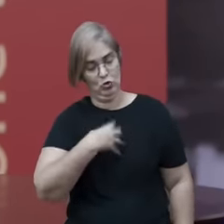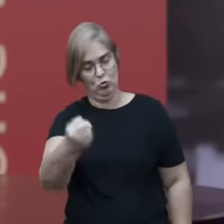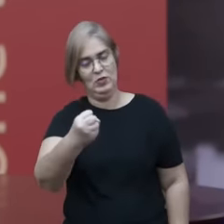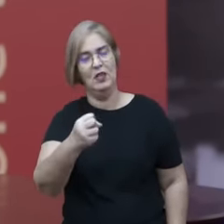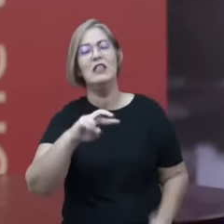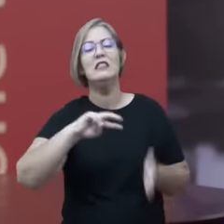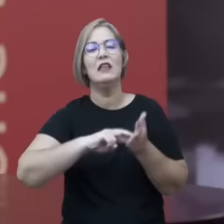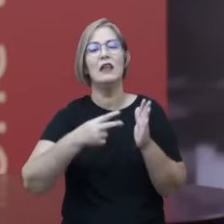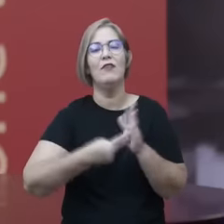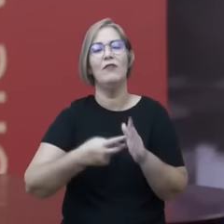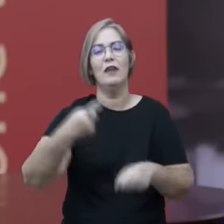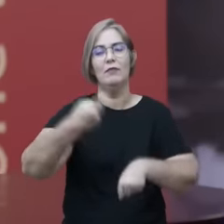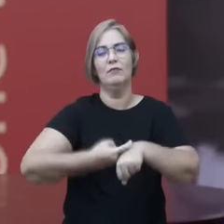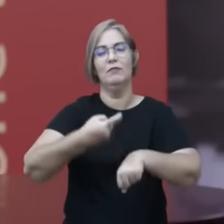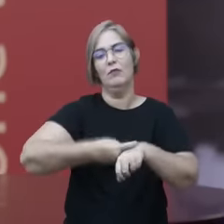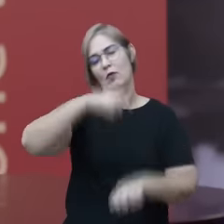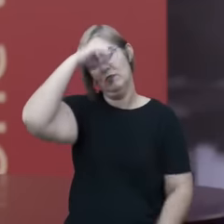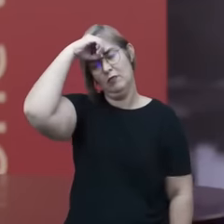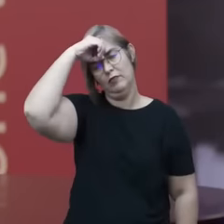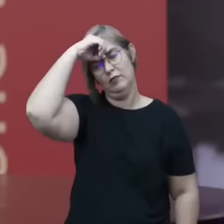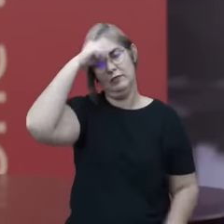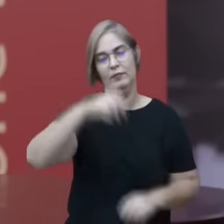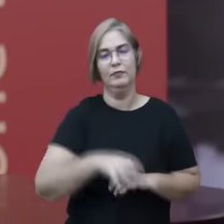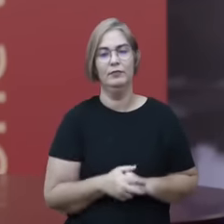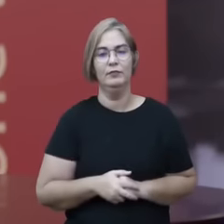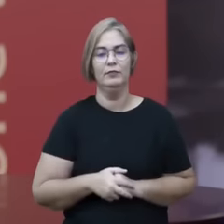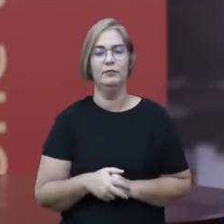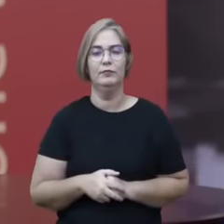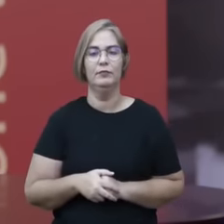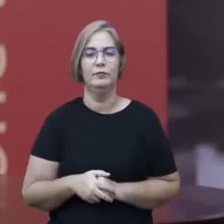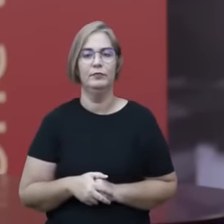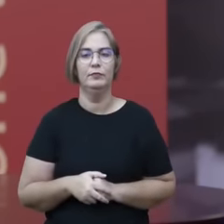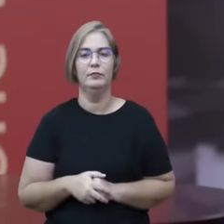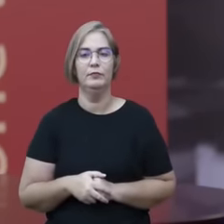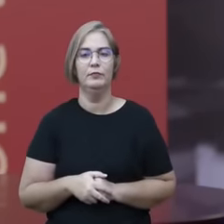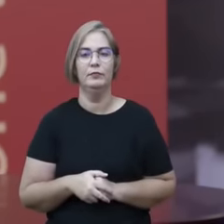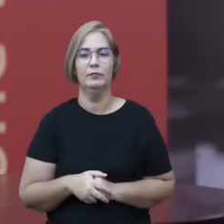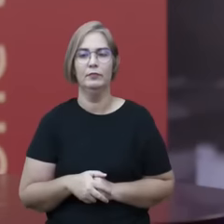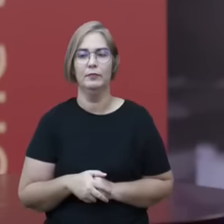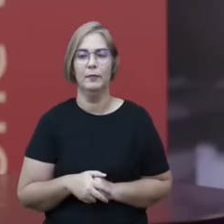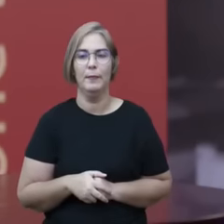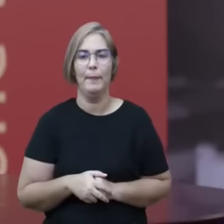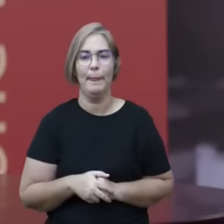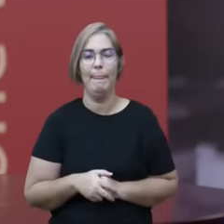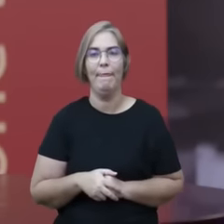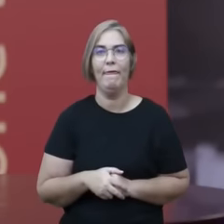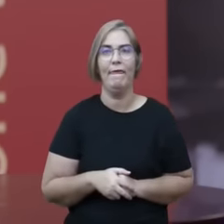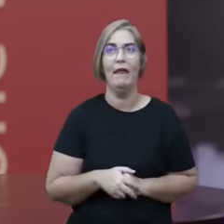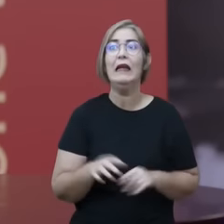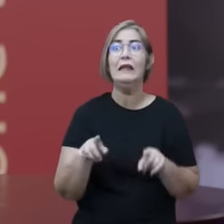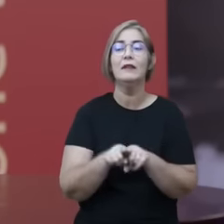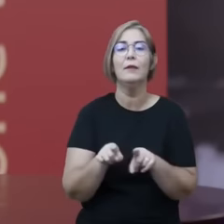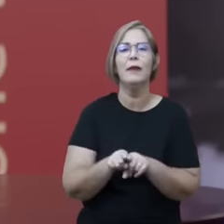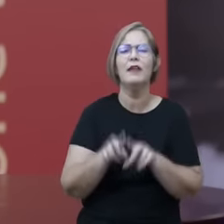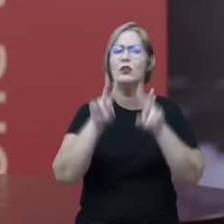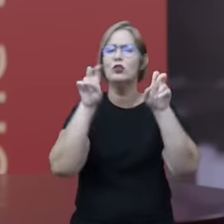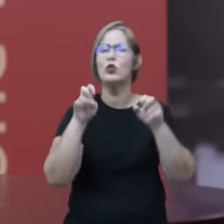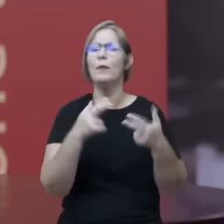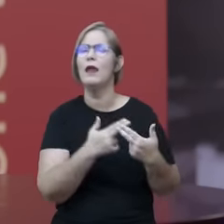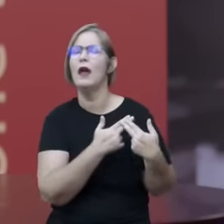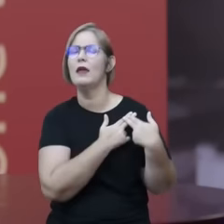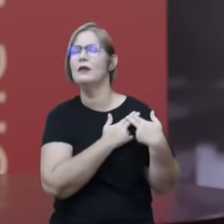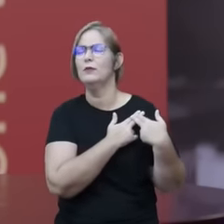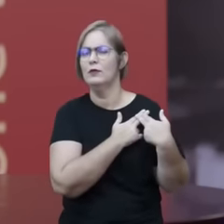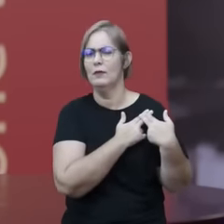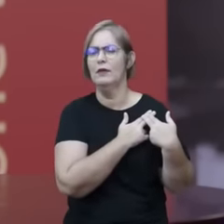justamente emerge a questão da eh da moralidade e da responsabilidade diante